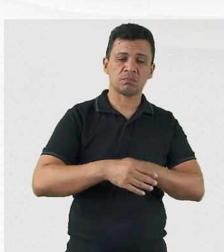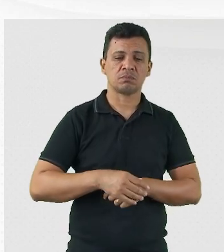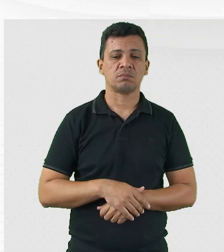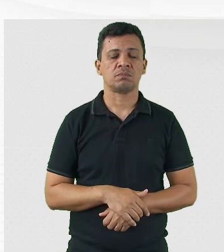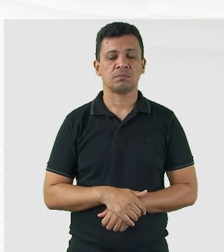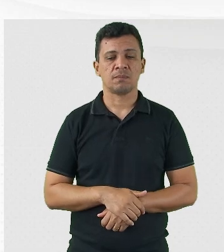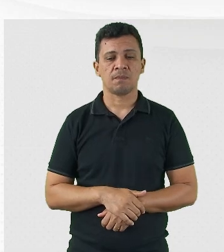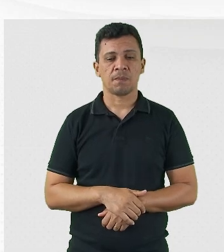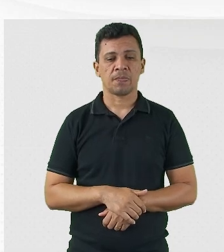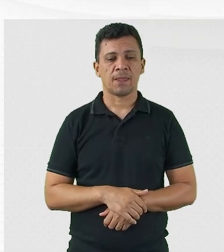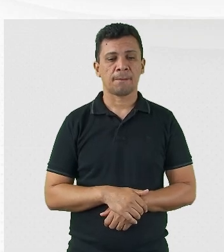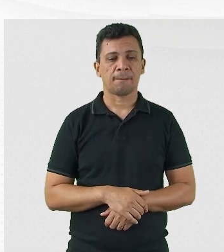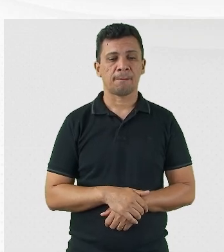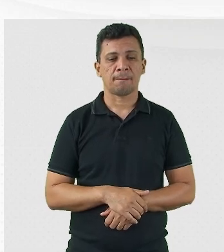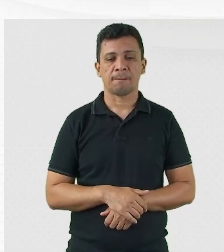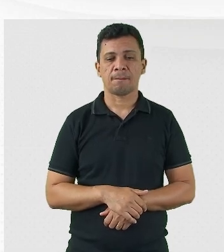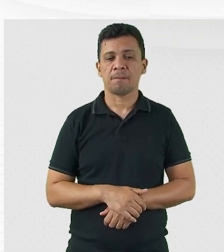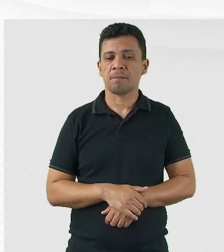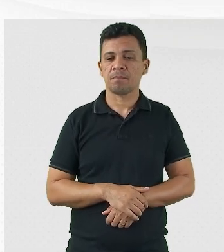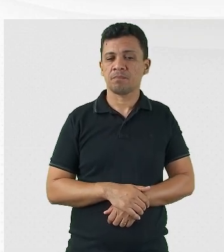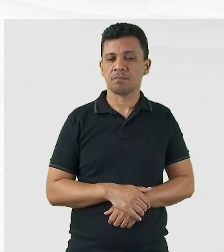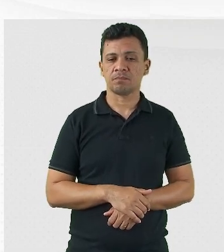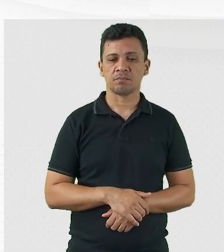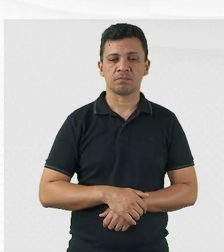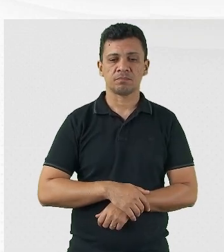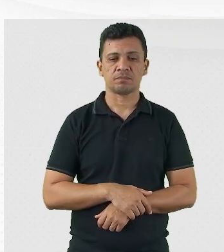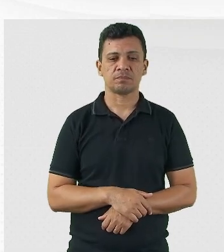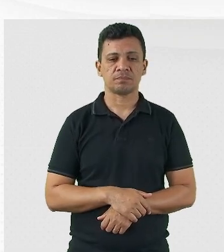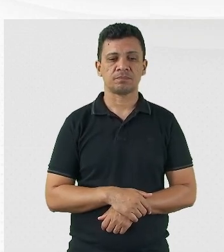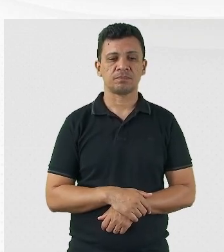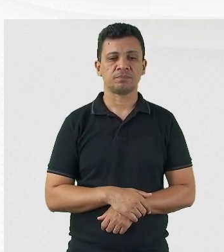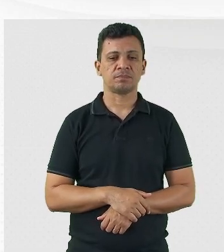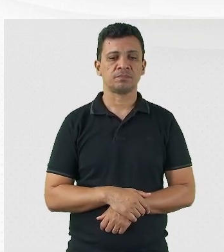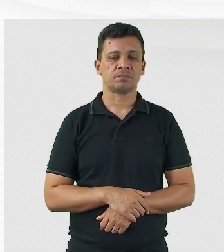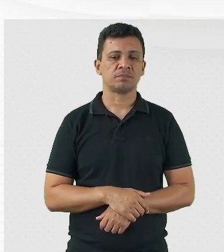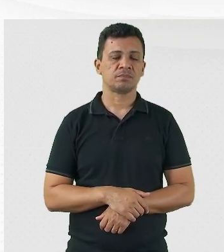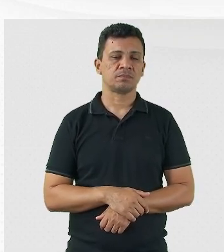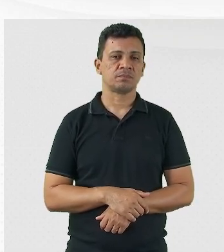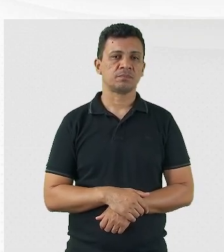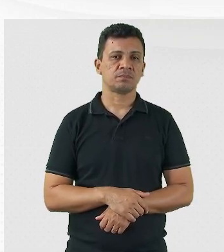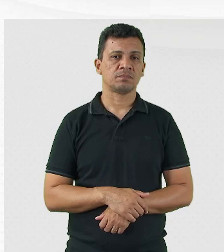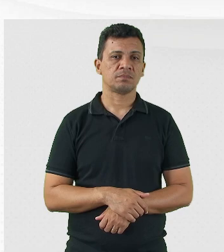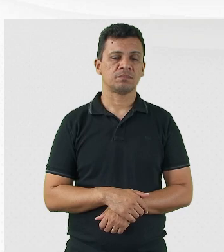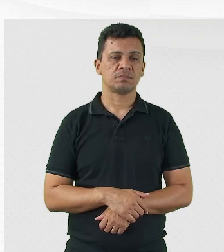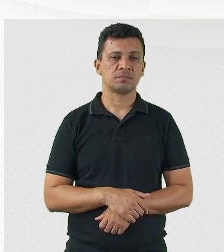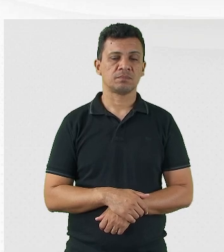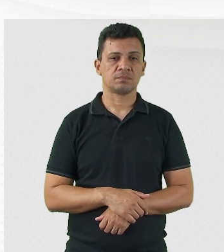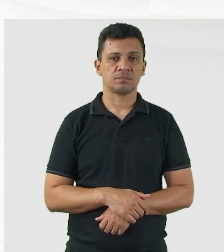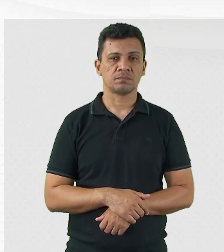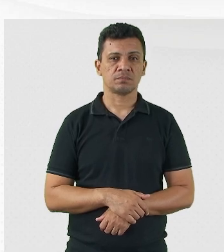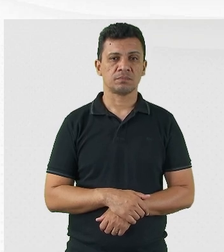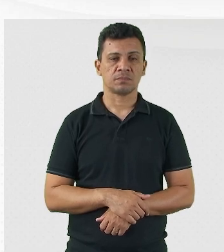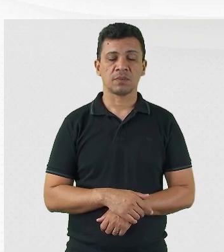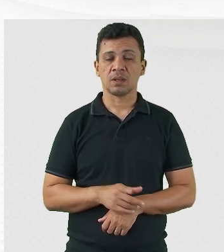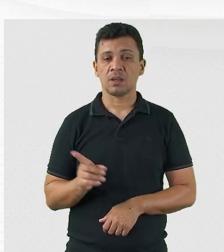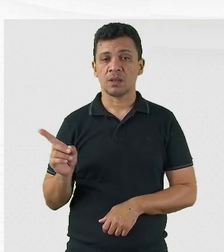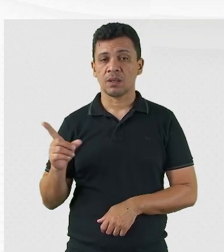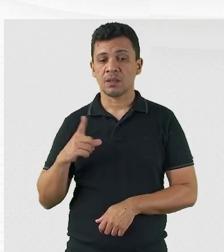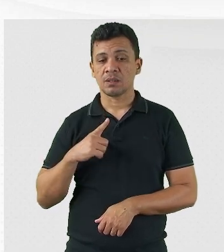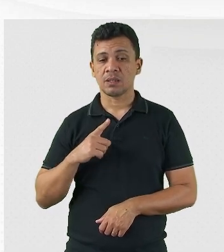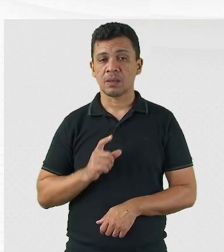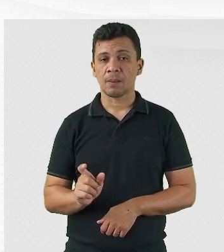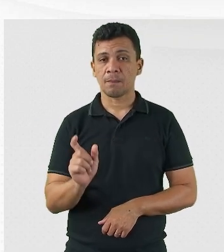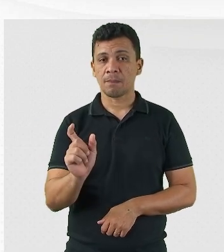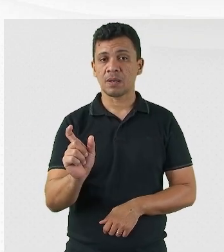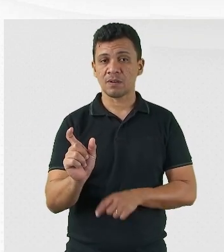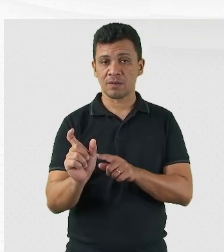That small area behind the lobby is the café. Então, olha que aí aparece a expressão que a gente